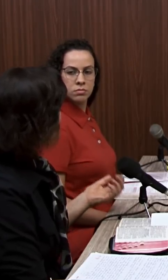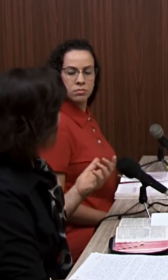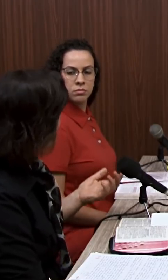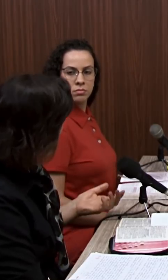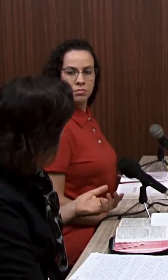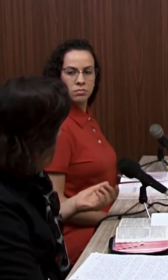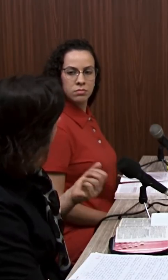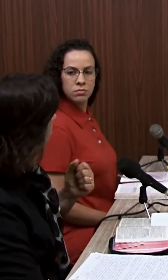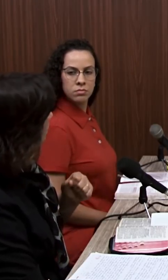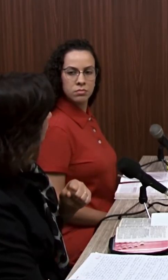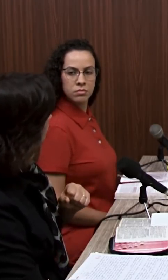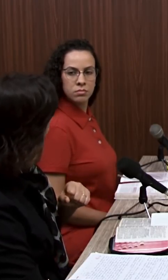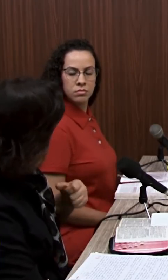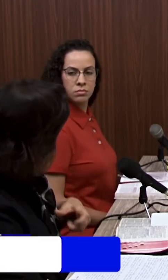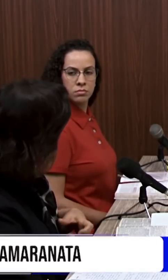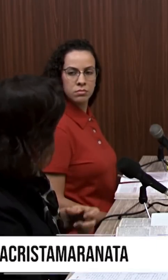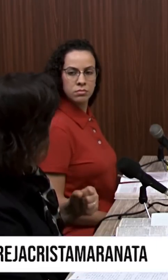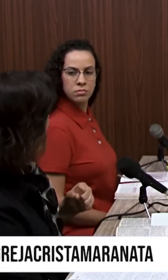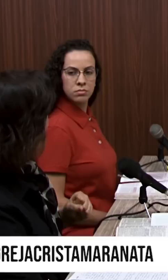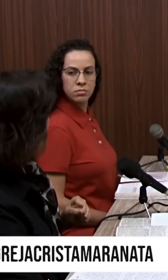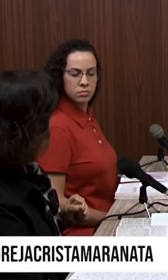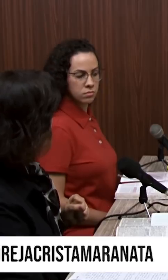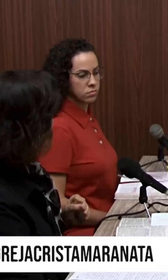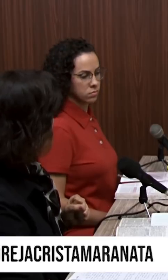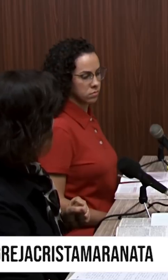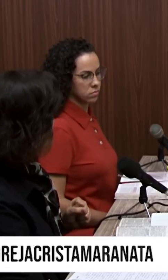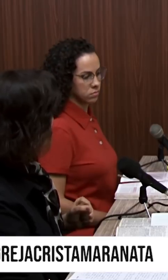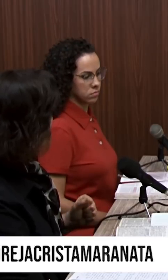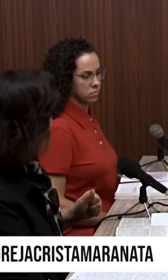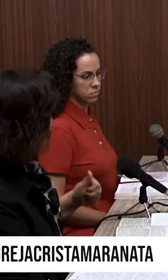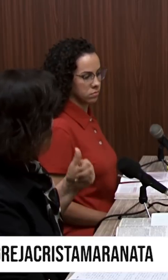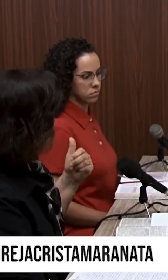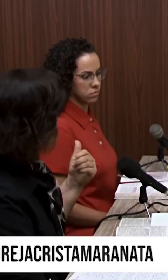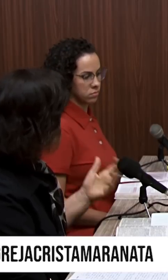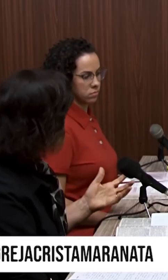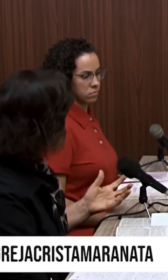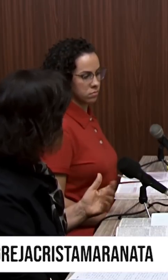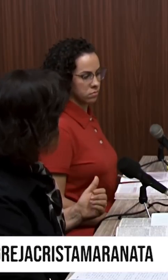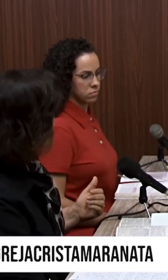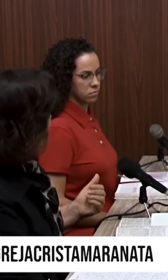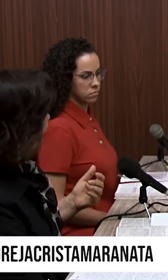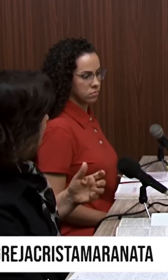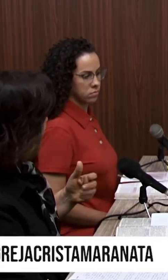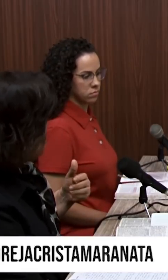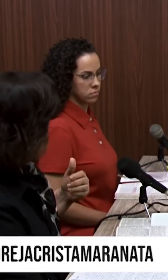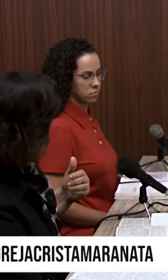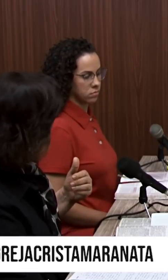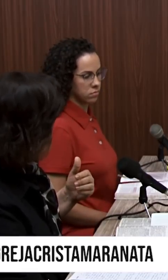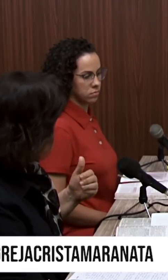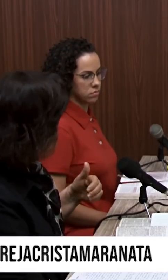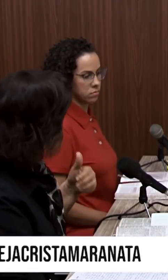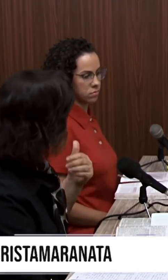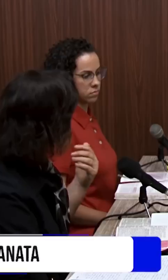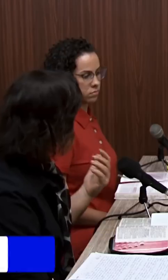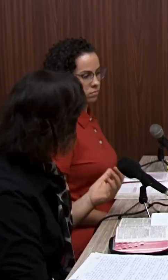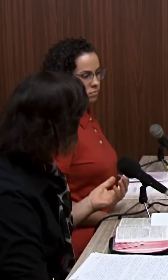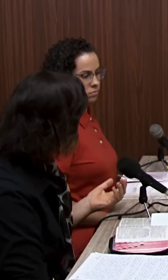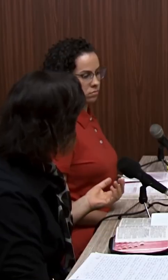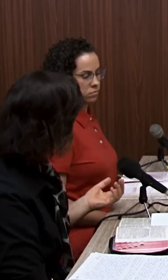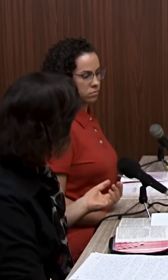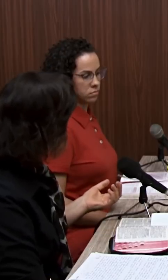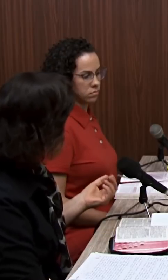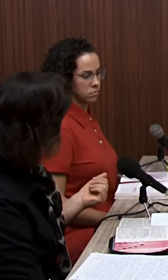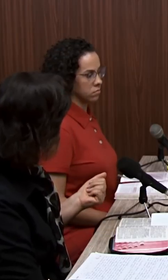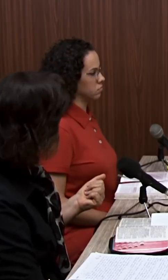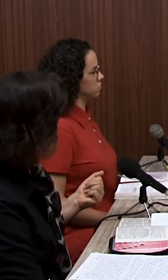João e assim tem sido com a igreja fiel do Senhor. A igreja que busca, a igreja que ouve o que o